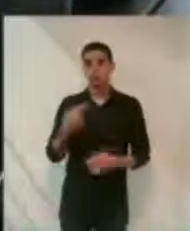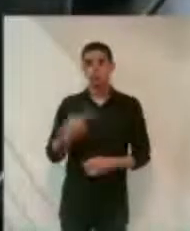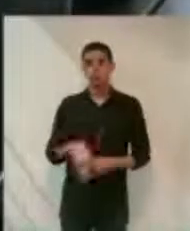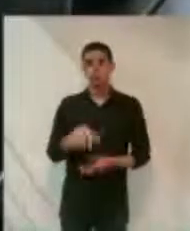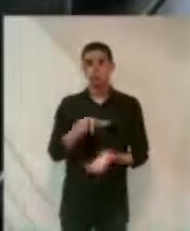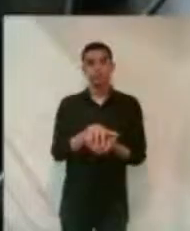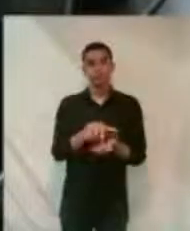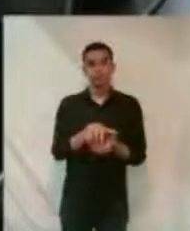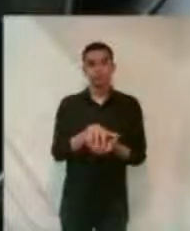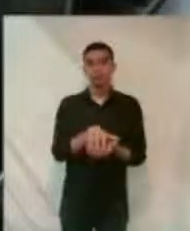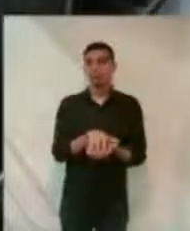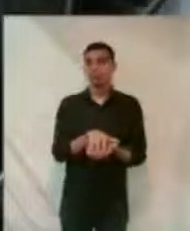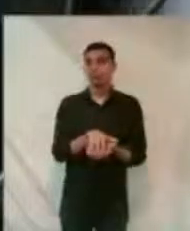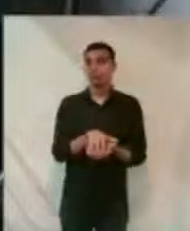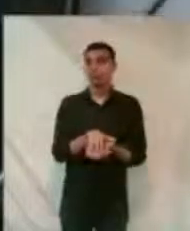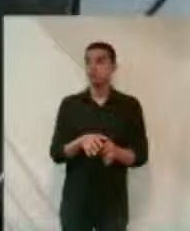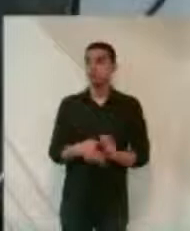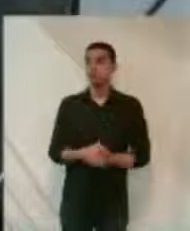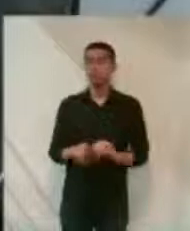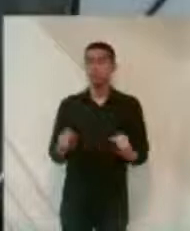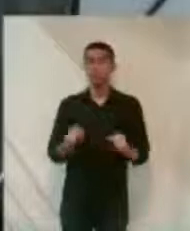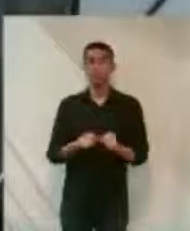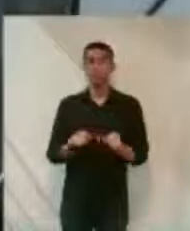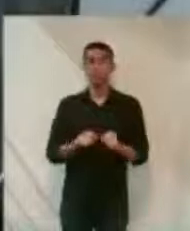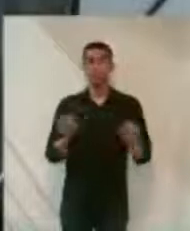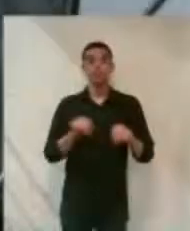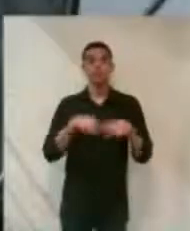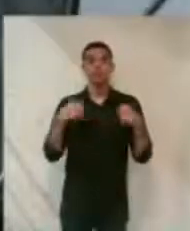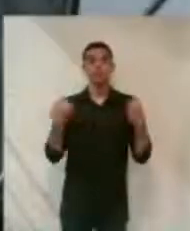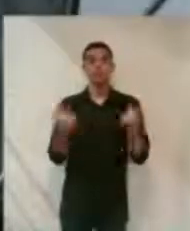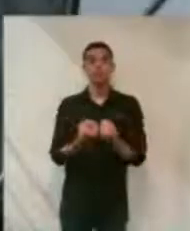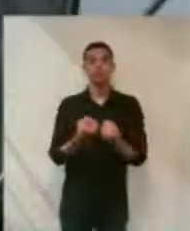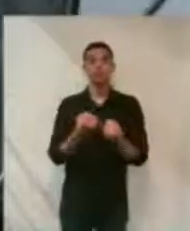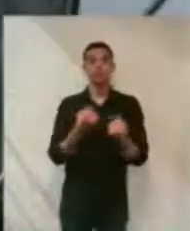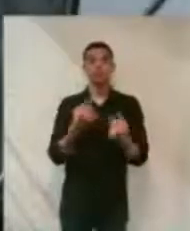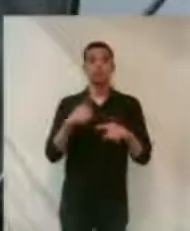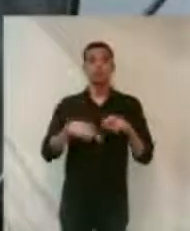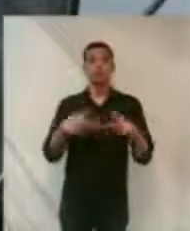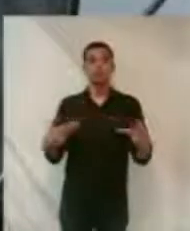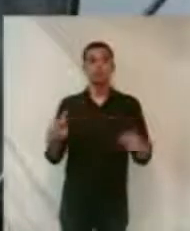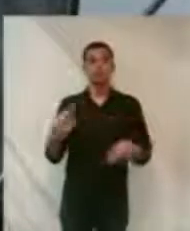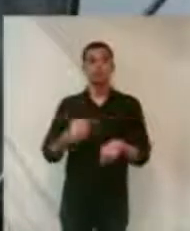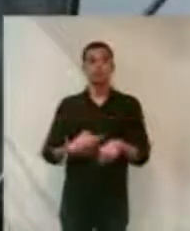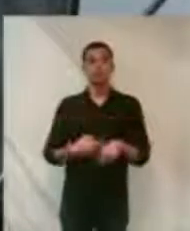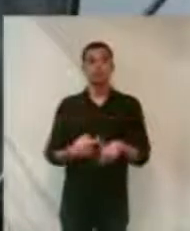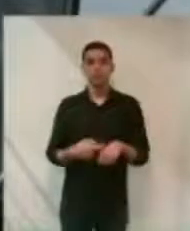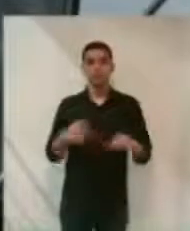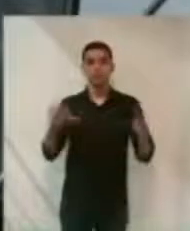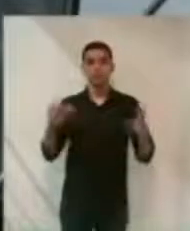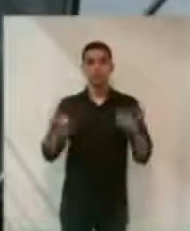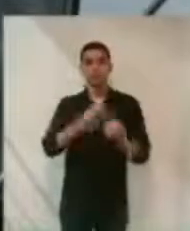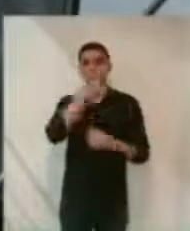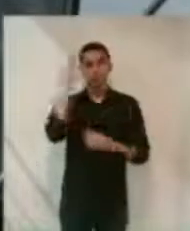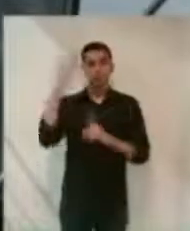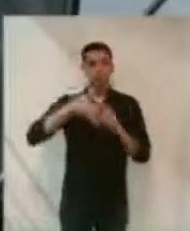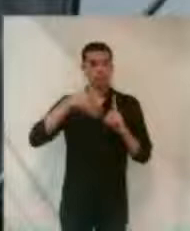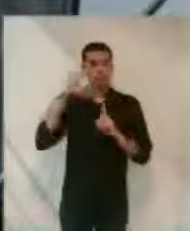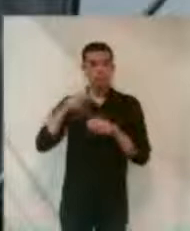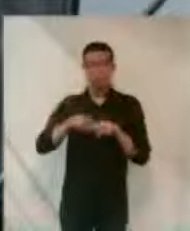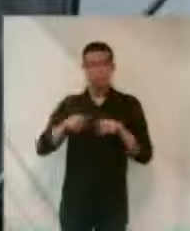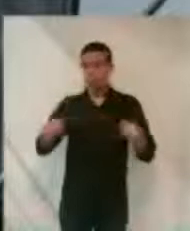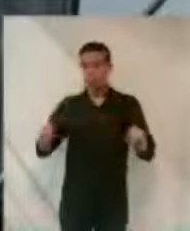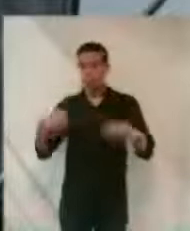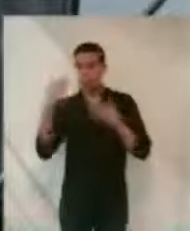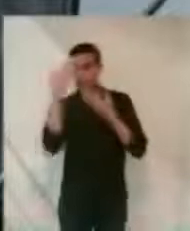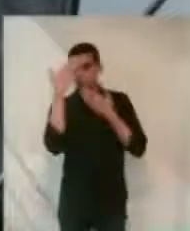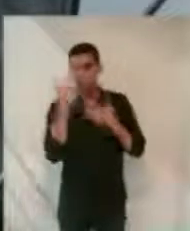de Pernambuco em sediar o seminário de resíduos sólidos, a todos os palestrantes dessa mesa, encantada com